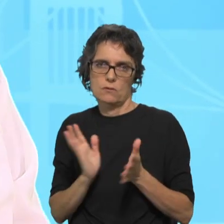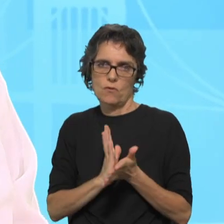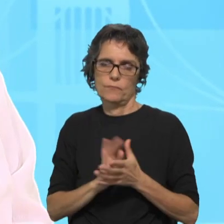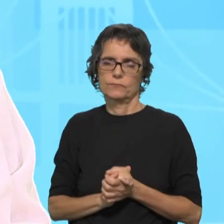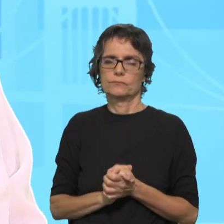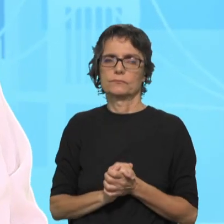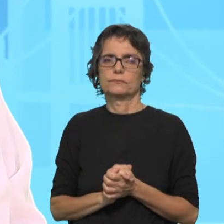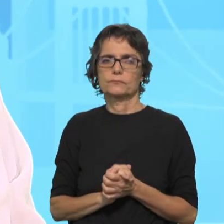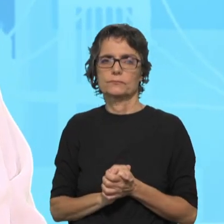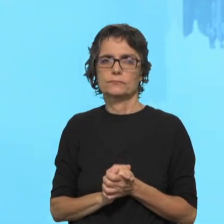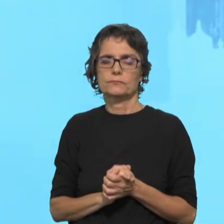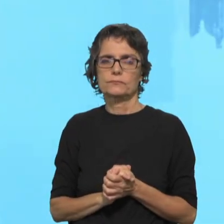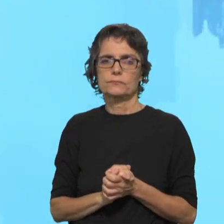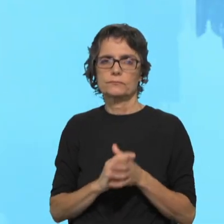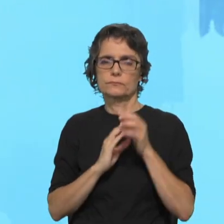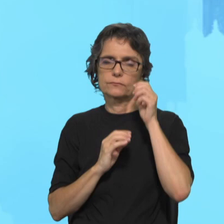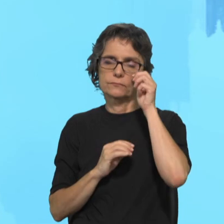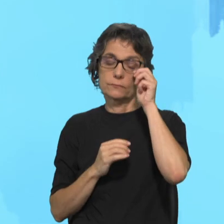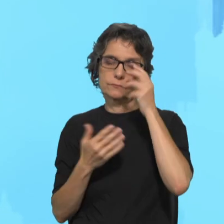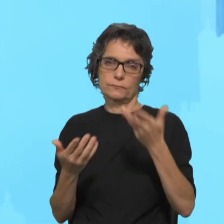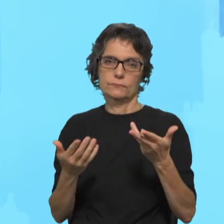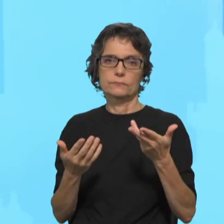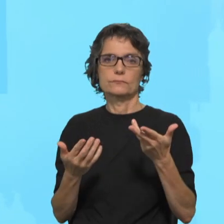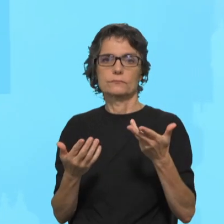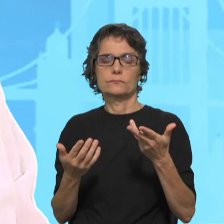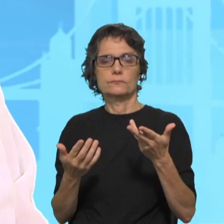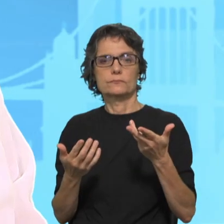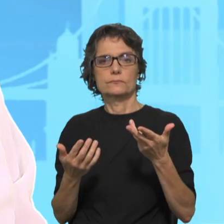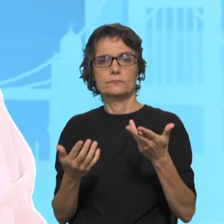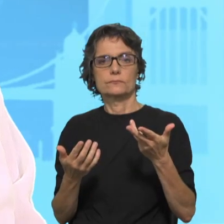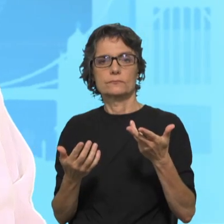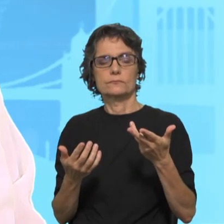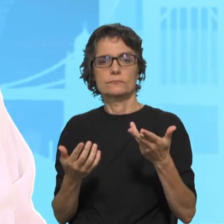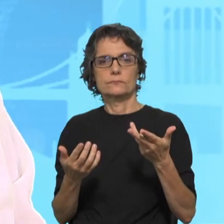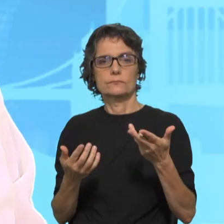Desculpem. E pronto. E, de facto, houve-se